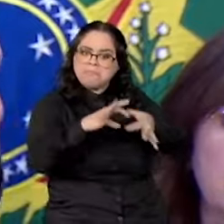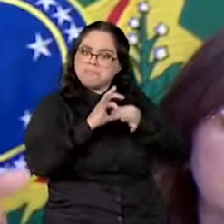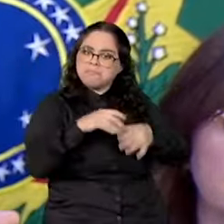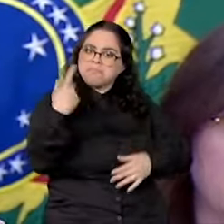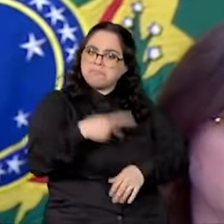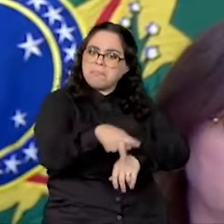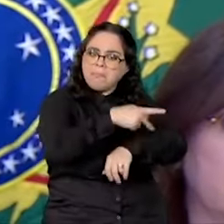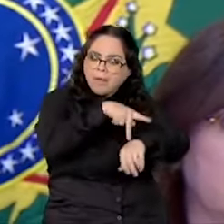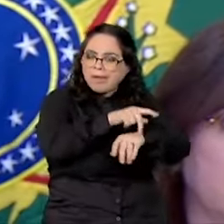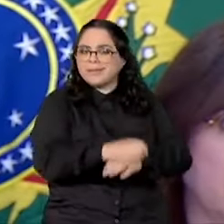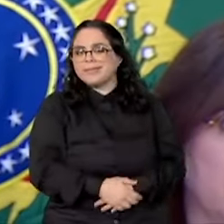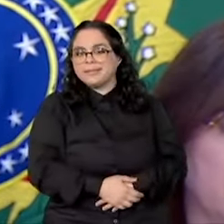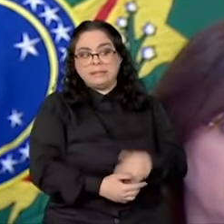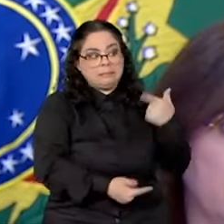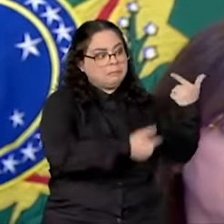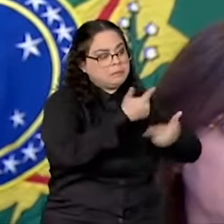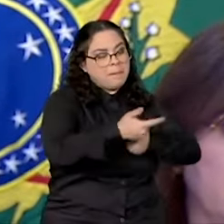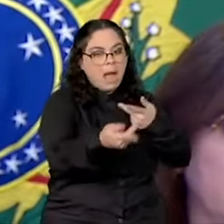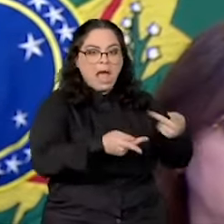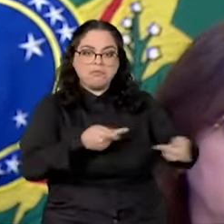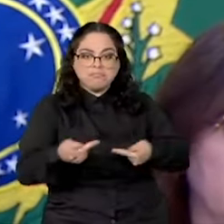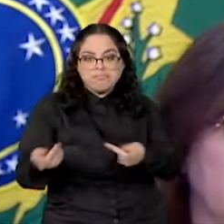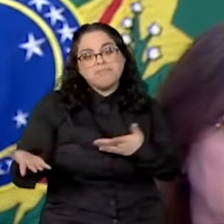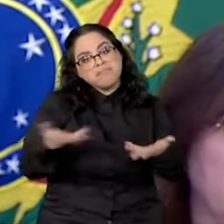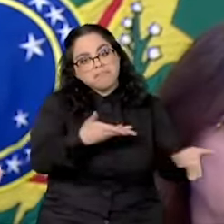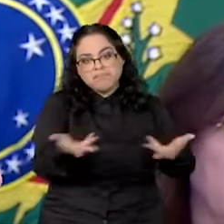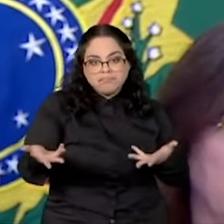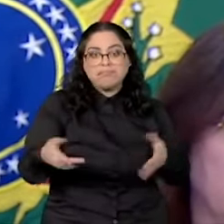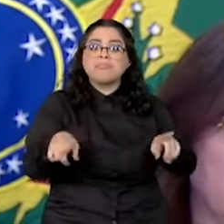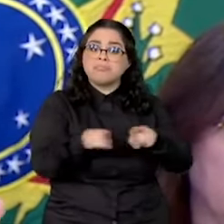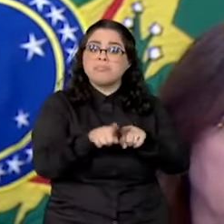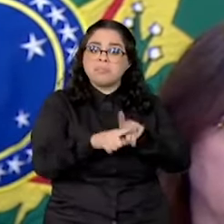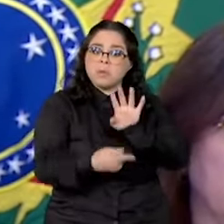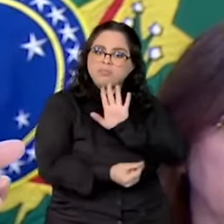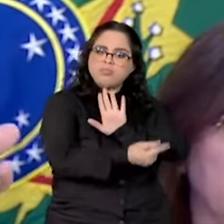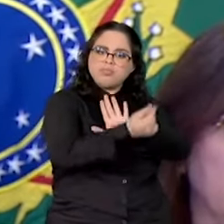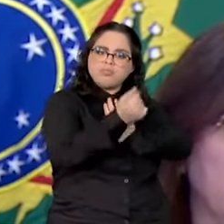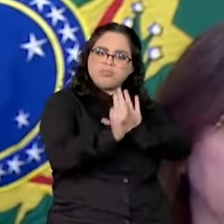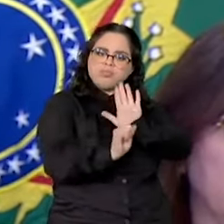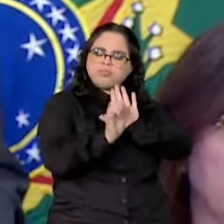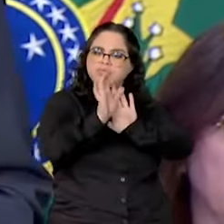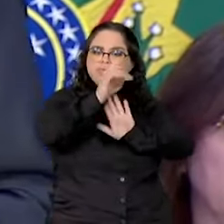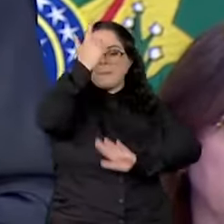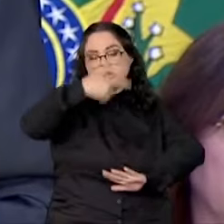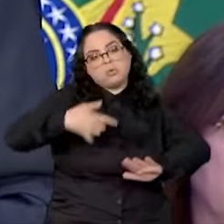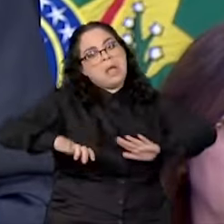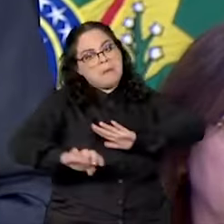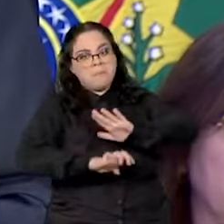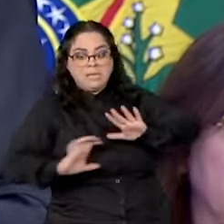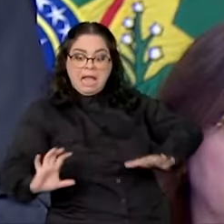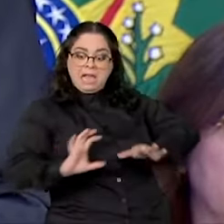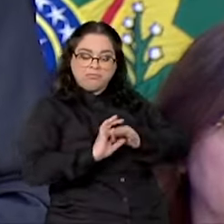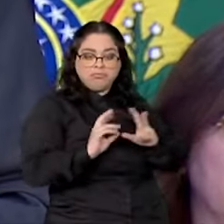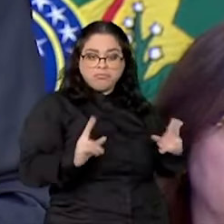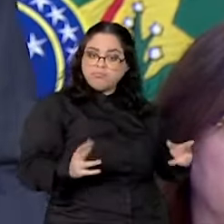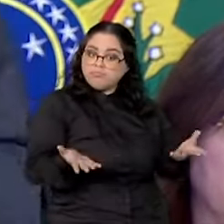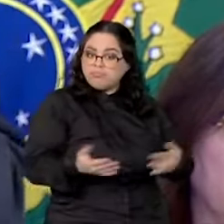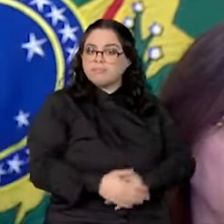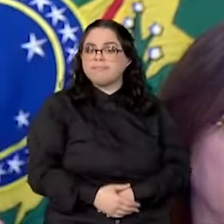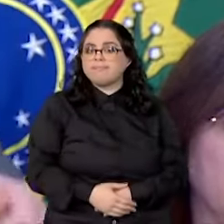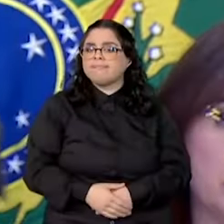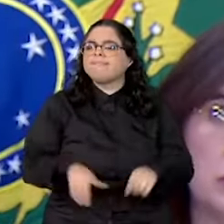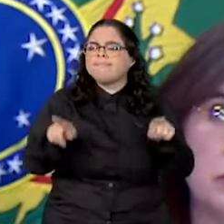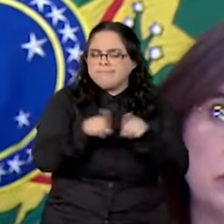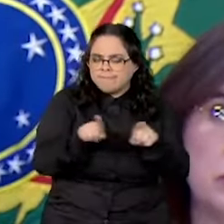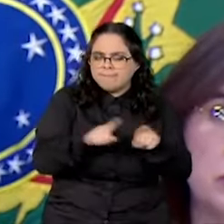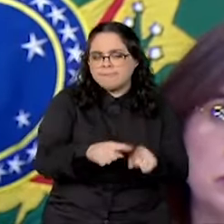gerar emprego para os trabalhadores e de gerar ganhos financeiros para os empresários que investem nisso. E eu tive